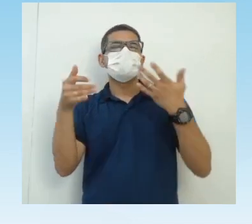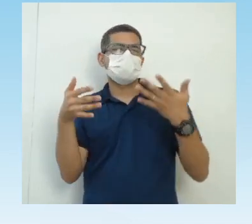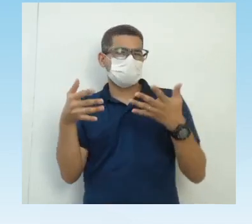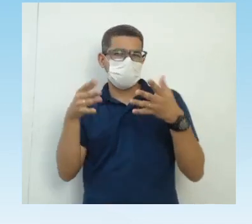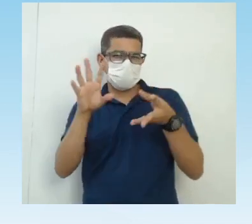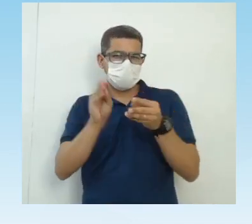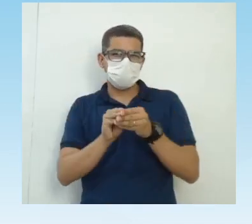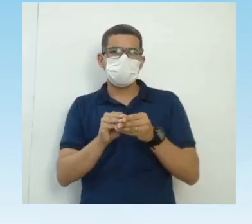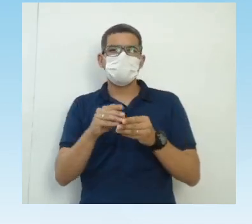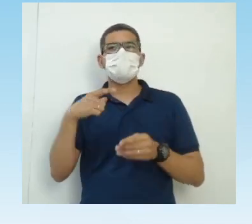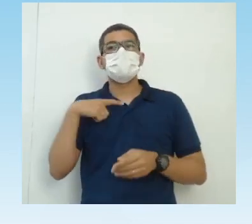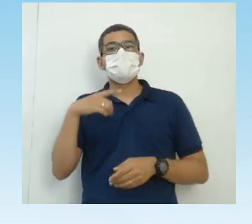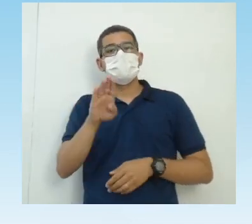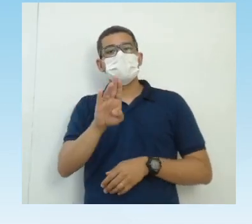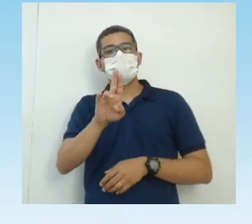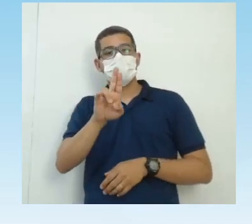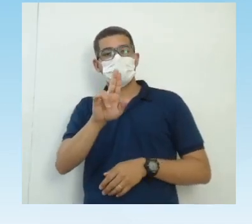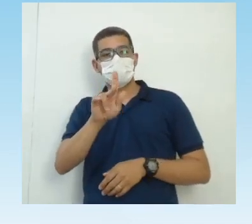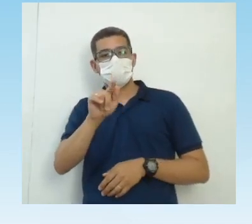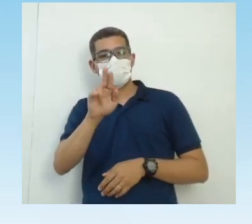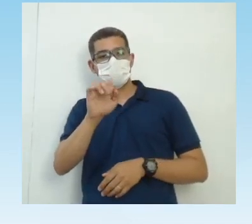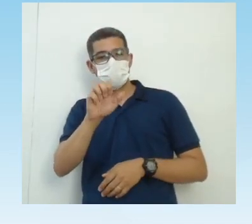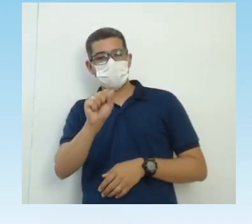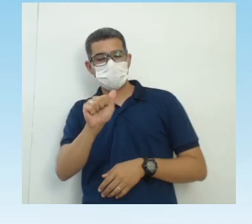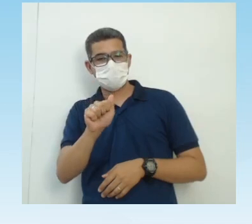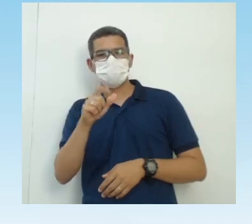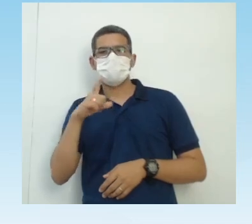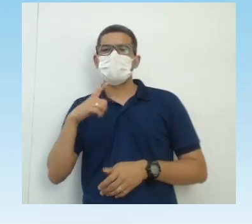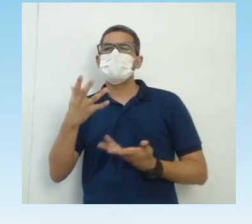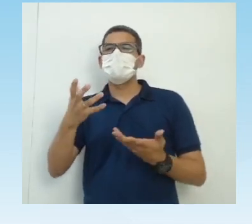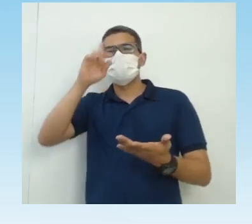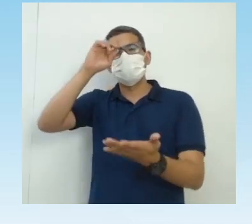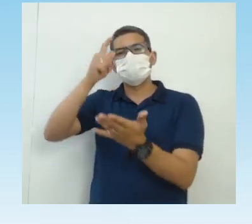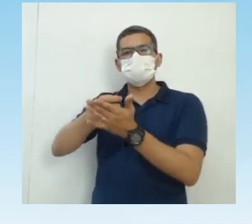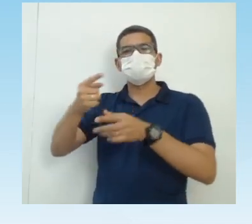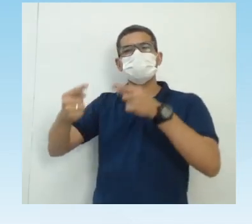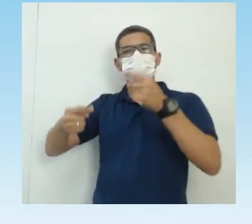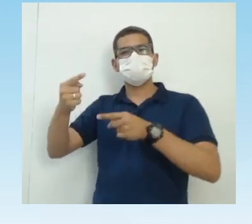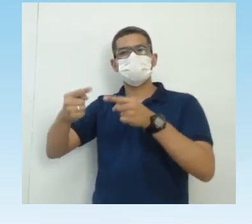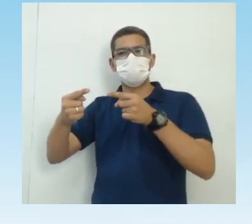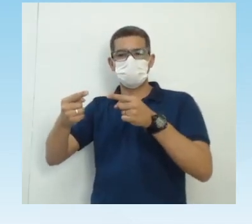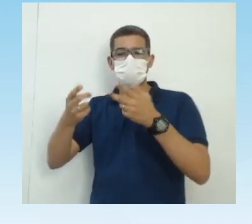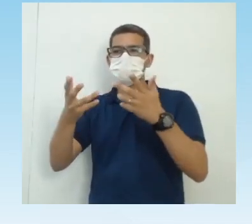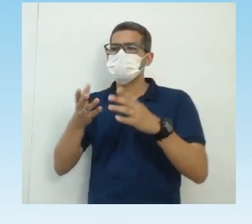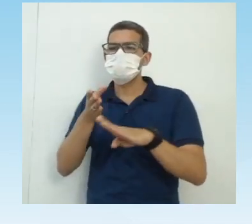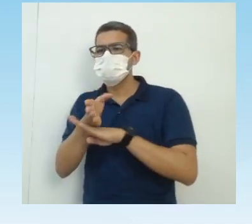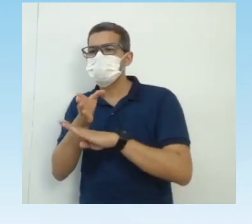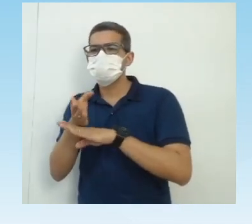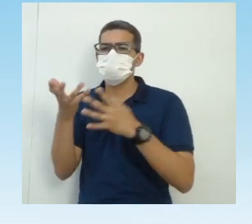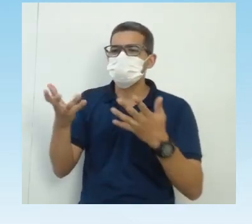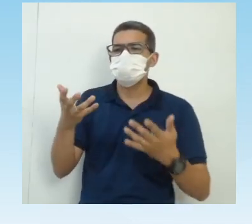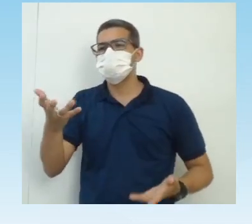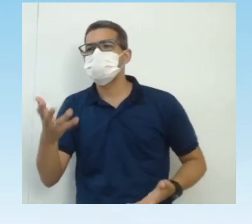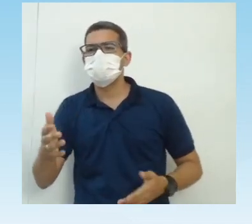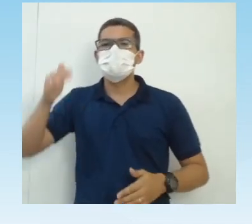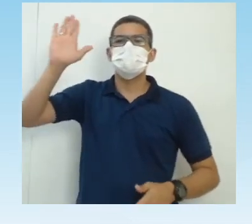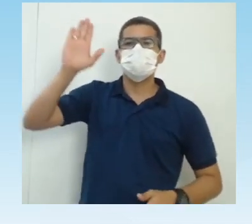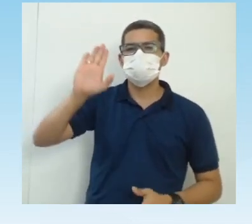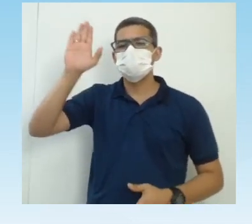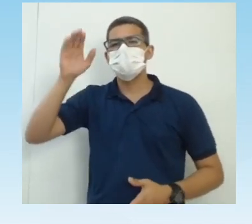da burguesia de uma maior participação nas decisões políticas, mas o Brasil conservava na sua monarquia,